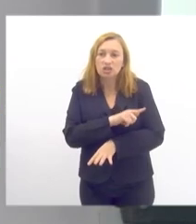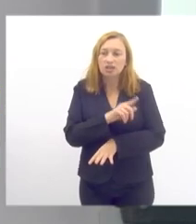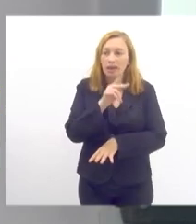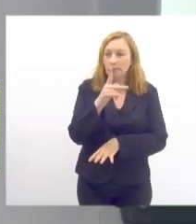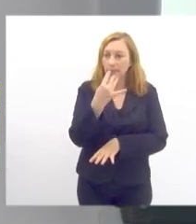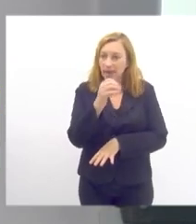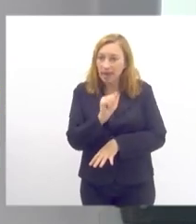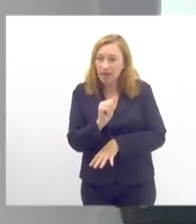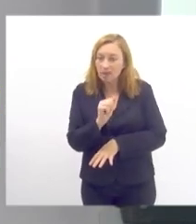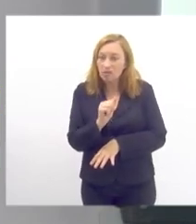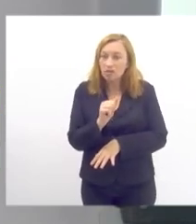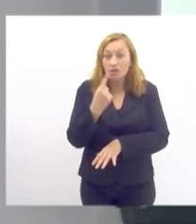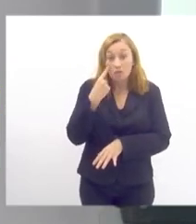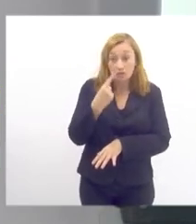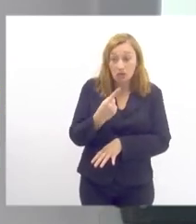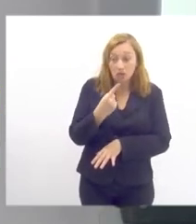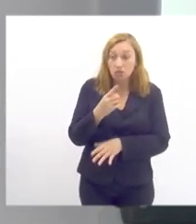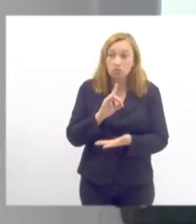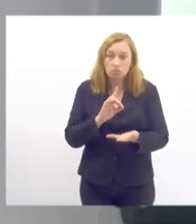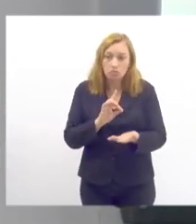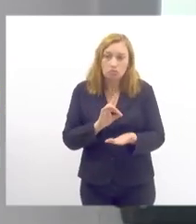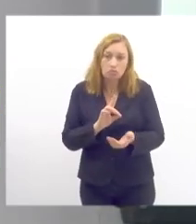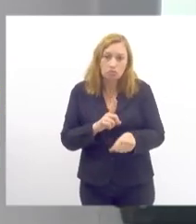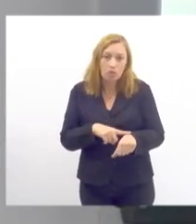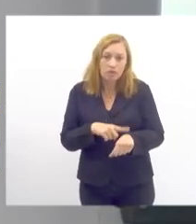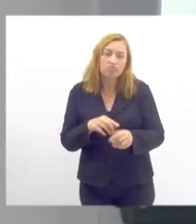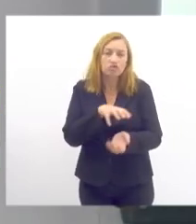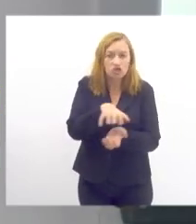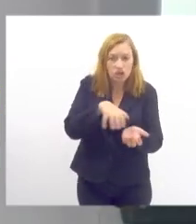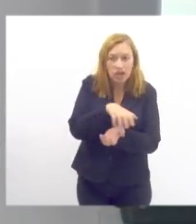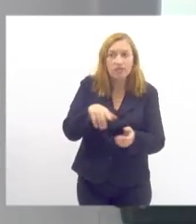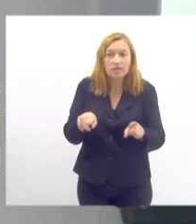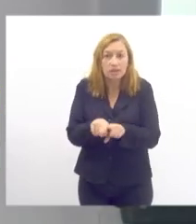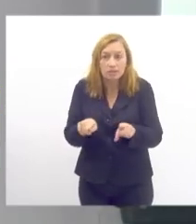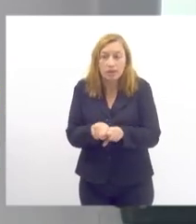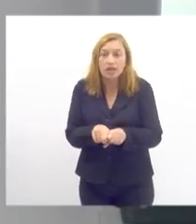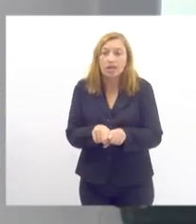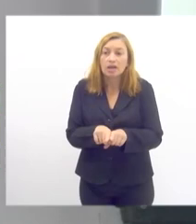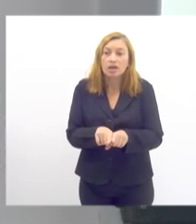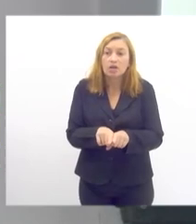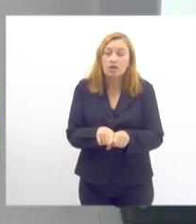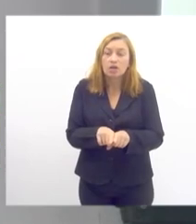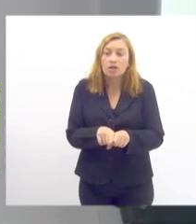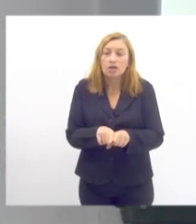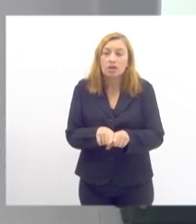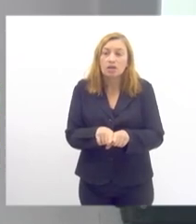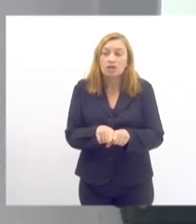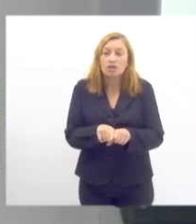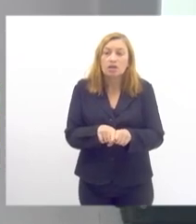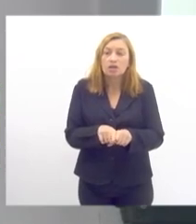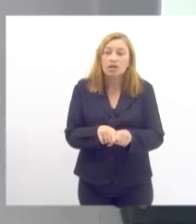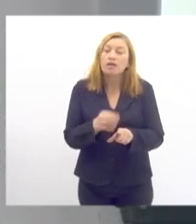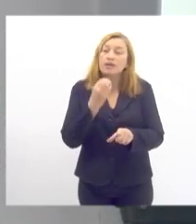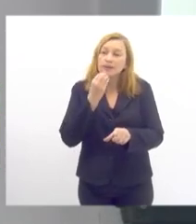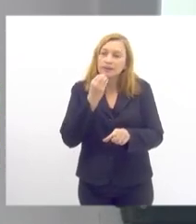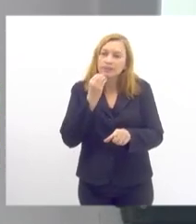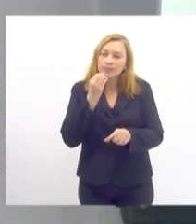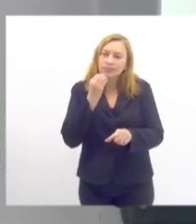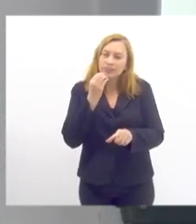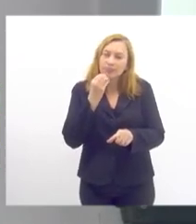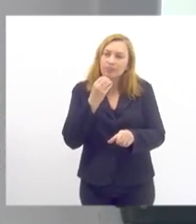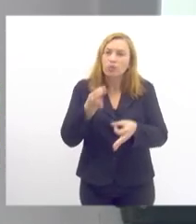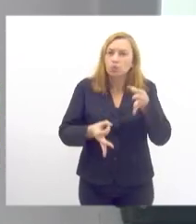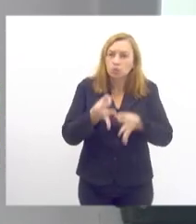Penha, foi deflagrado um momento de greve e que tivemos ali uma liminar também suspendendo essa